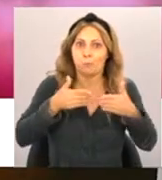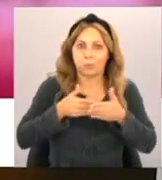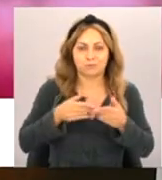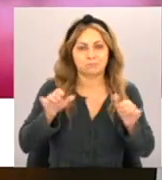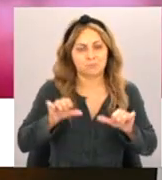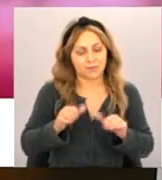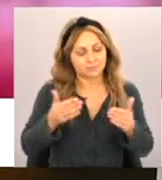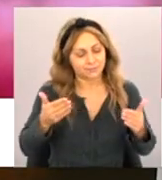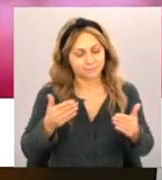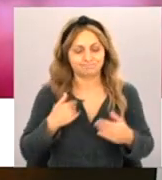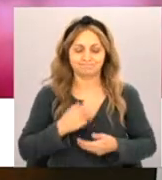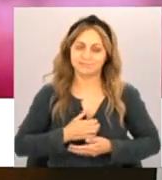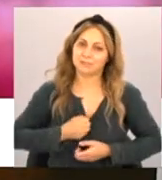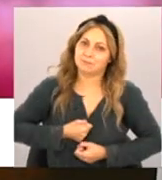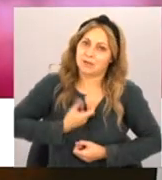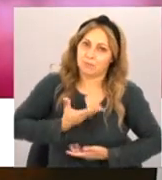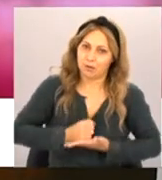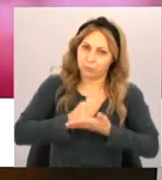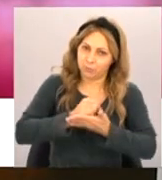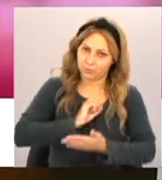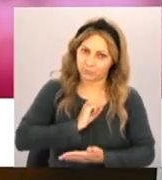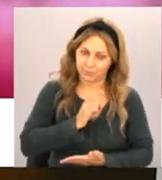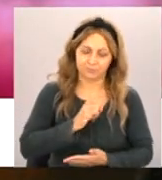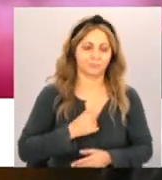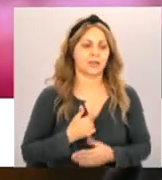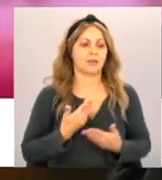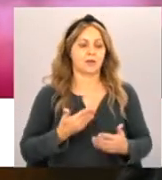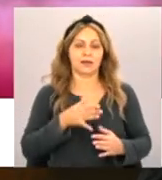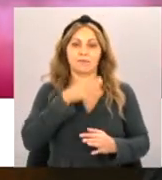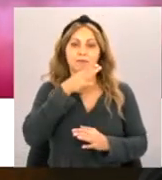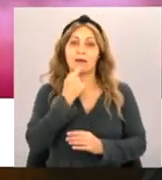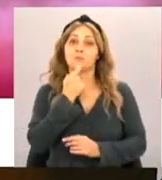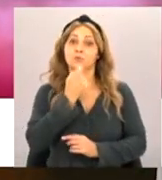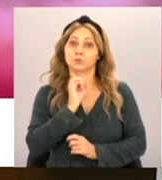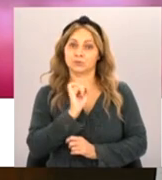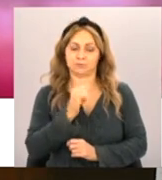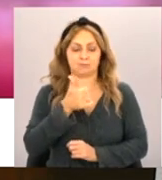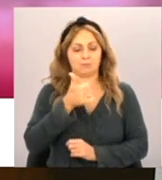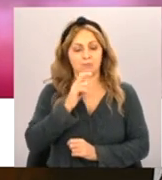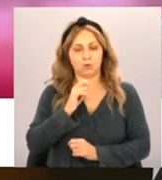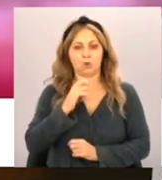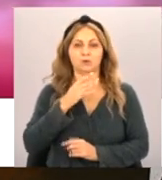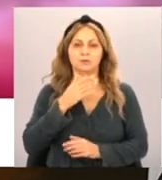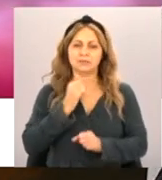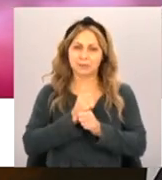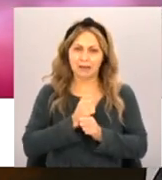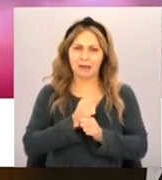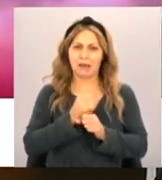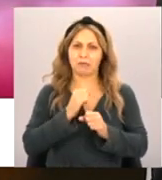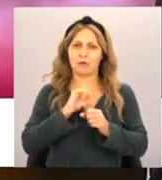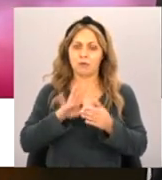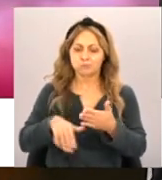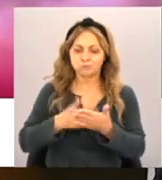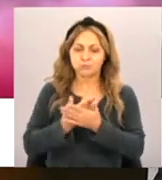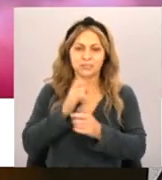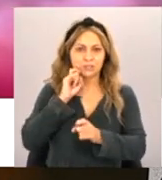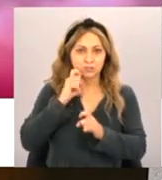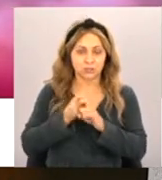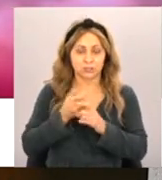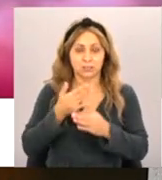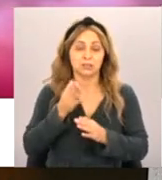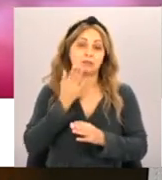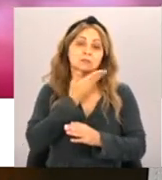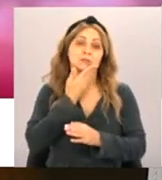vamos a sua pergunta o bloco esquerda tem se empenhado muito em que haja soluções exigentes para o país e elas dependem da força da esquerda